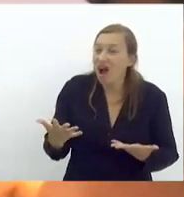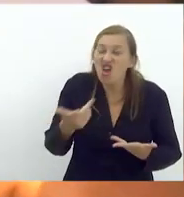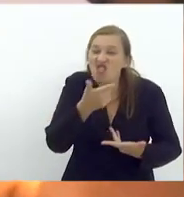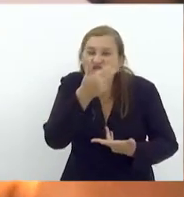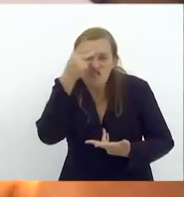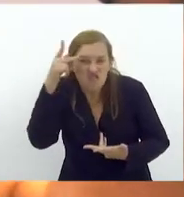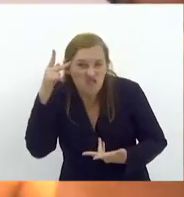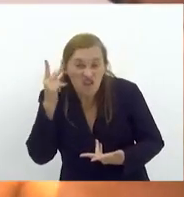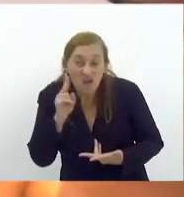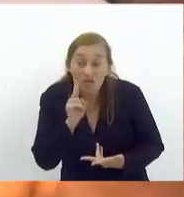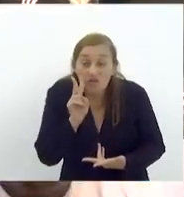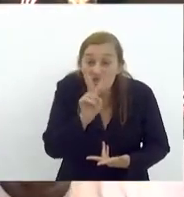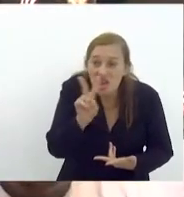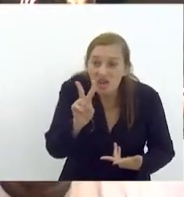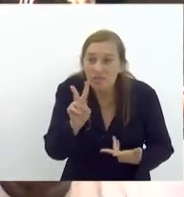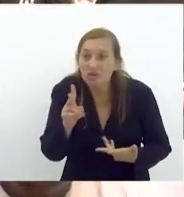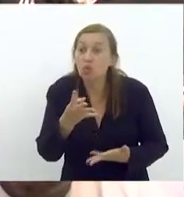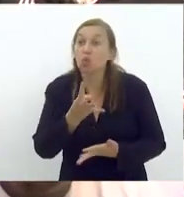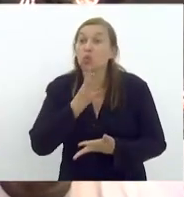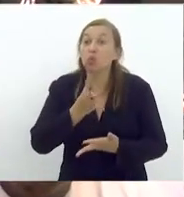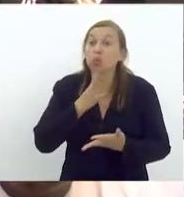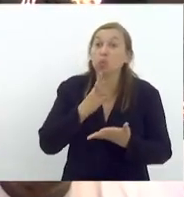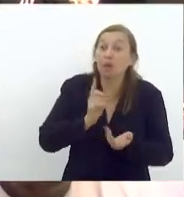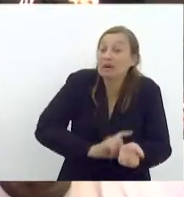ver tanta gente conhecida sabe